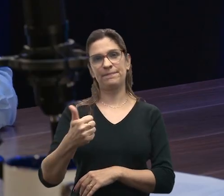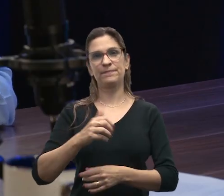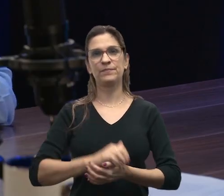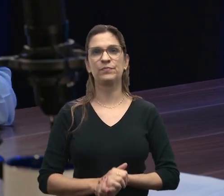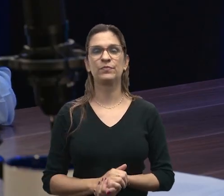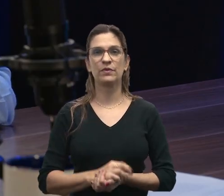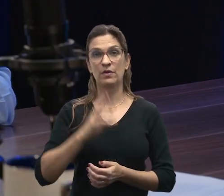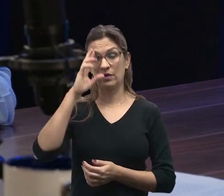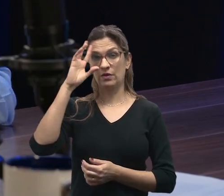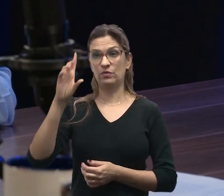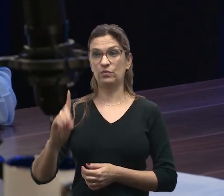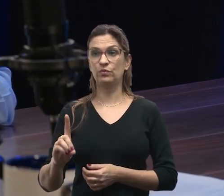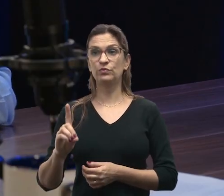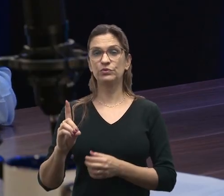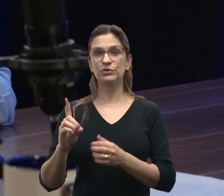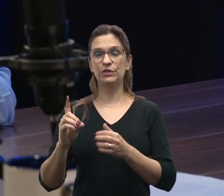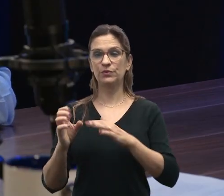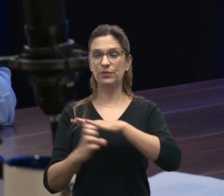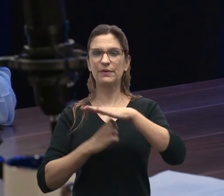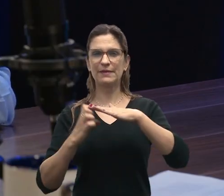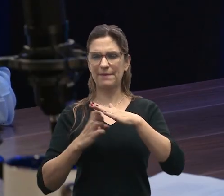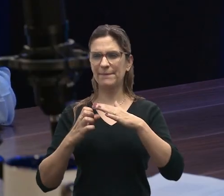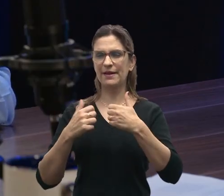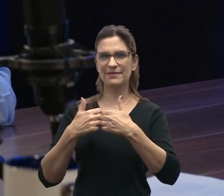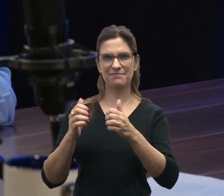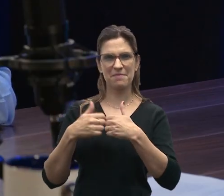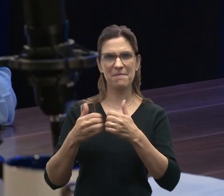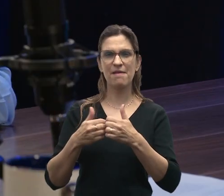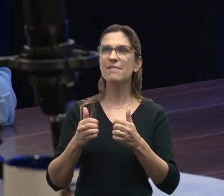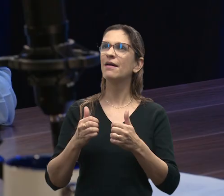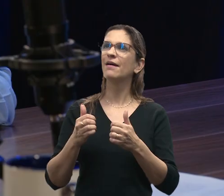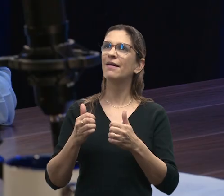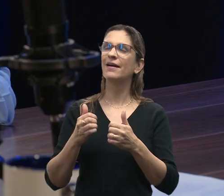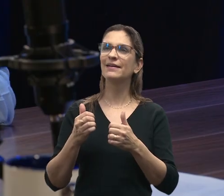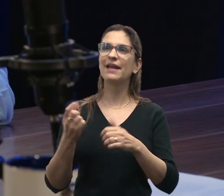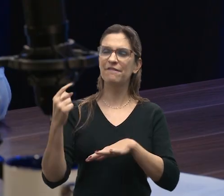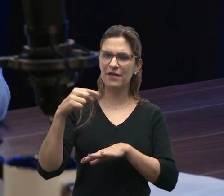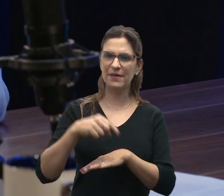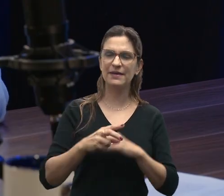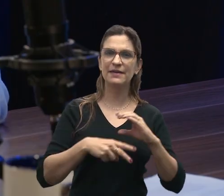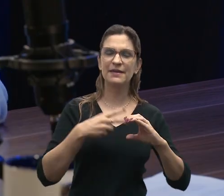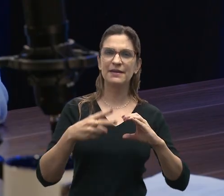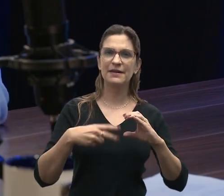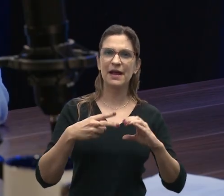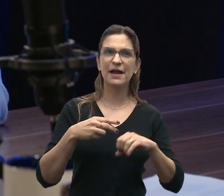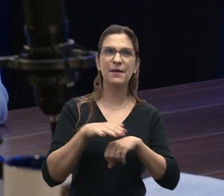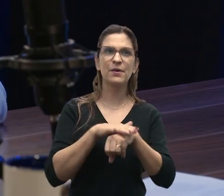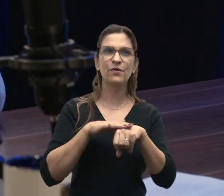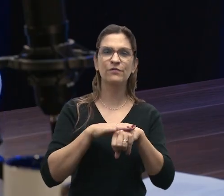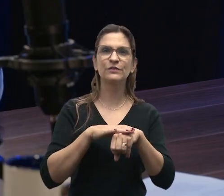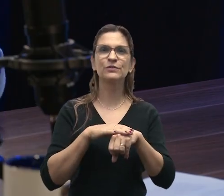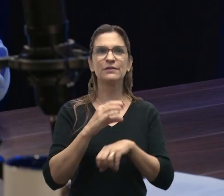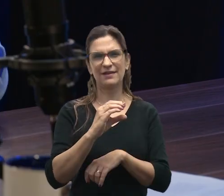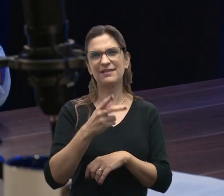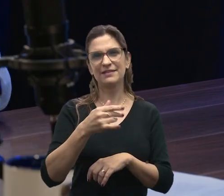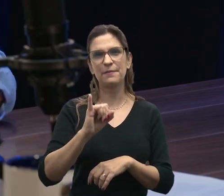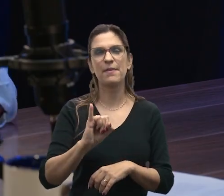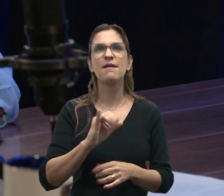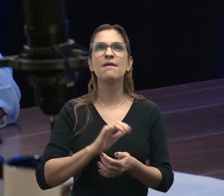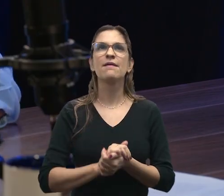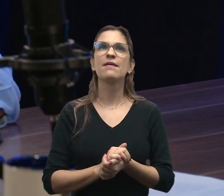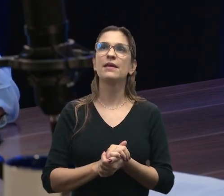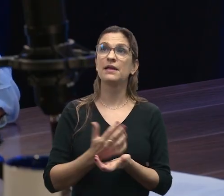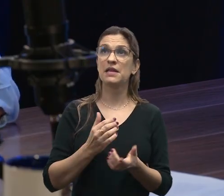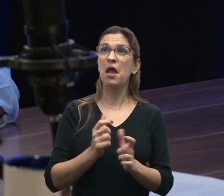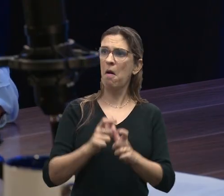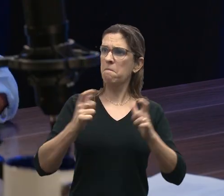transporte público aqui, da concessionária, do consórcio Guaicurus, na CPI, falou assim para mim, e olha, vereadora Luísa, a maioria das mulheres que